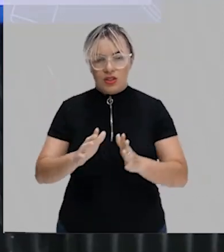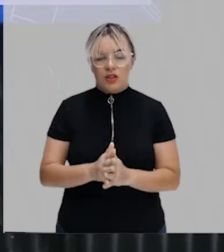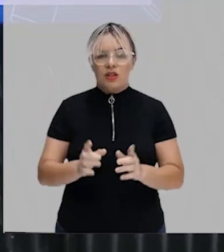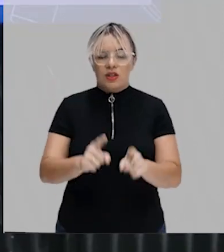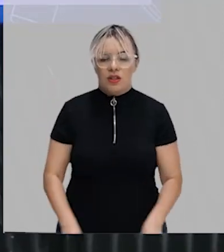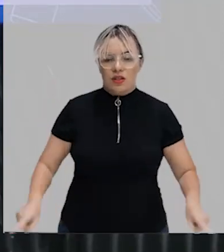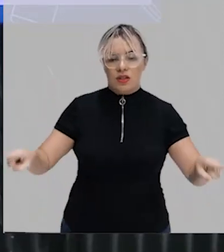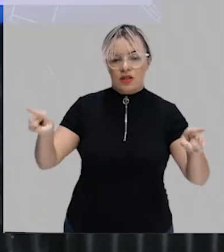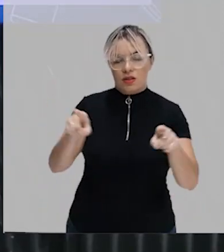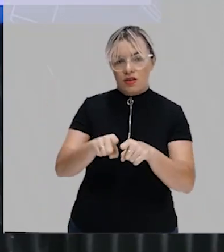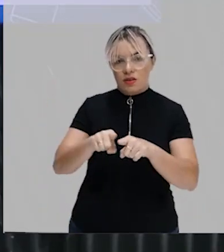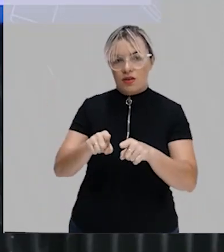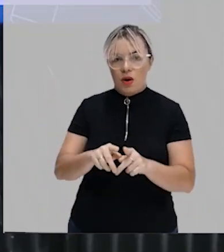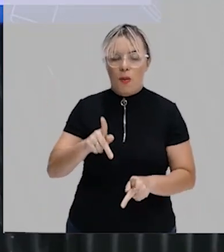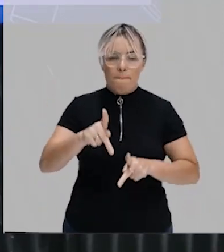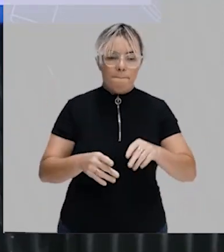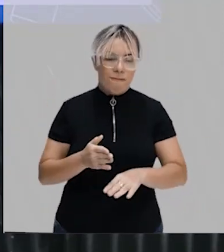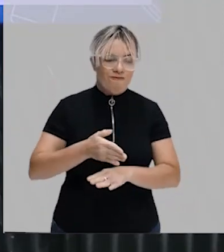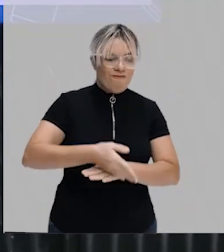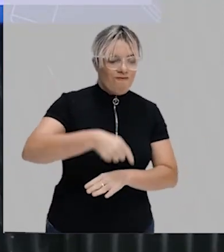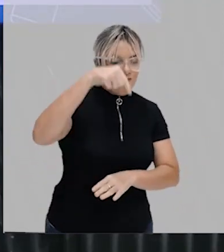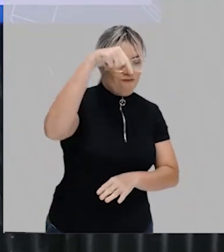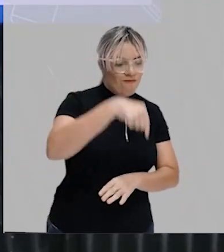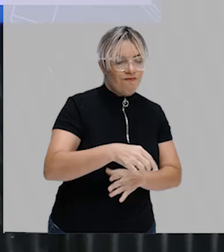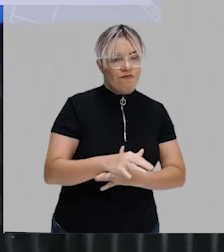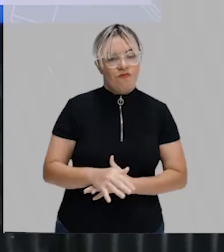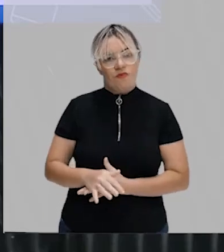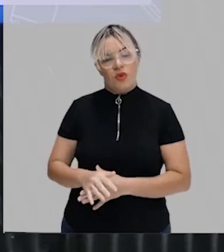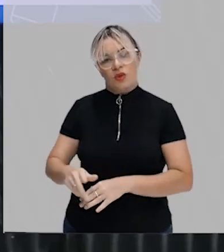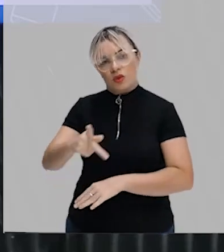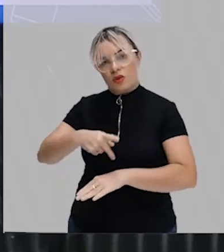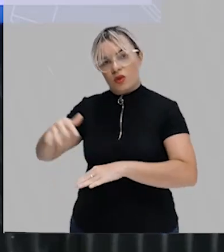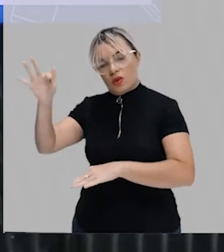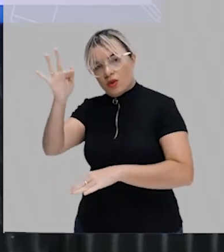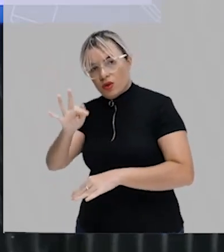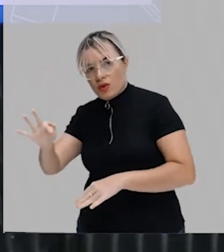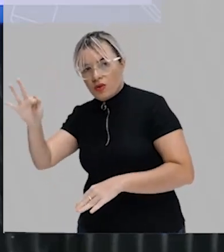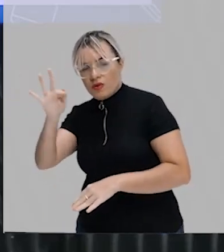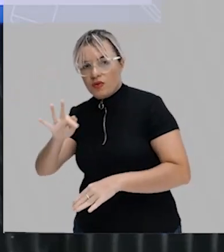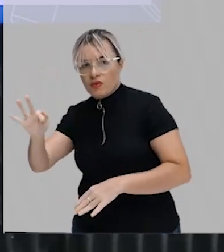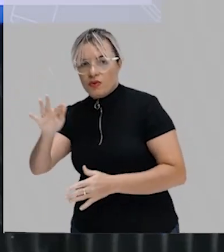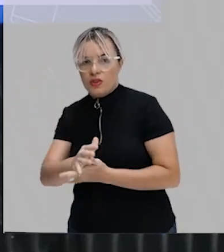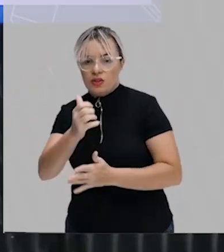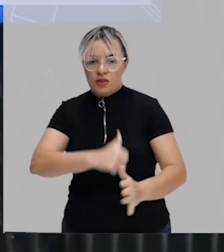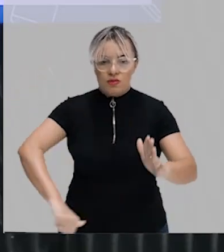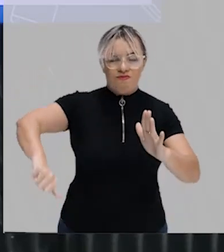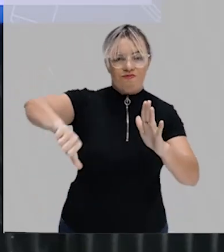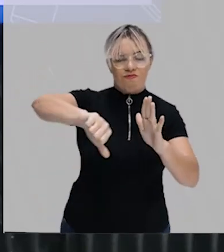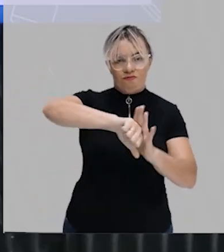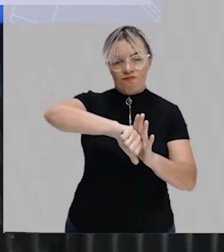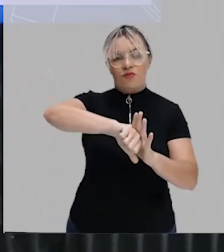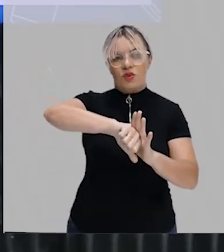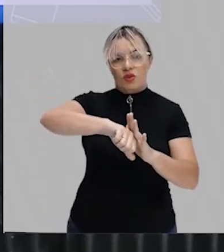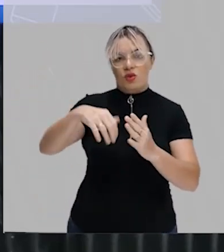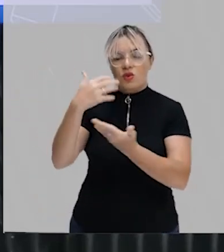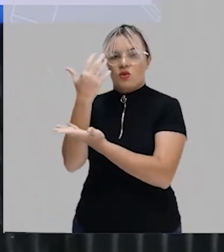de franceses em nosso litoral, contrabandeando para o Brasil. Então,